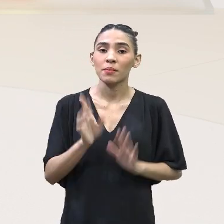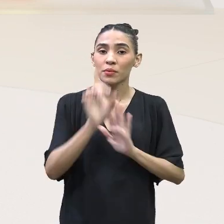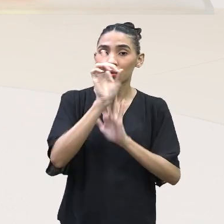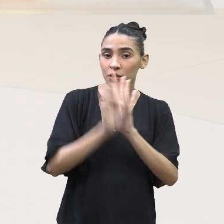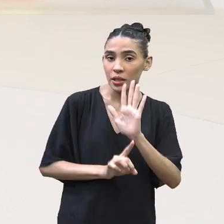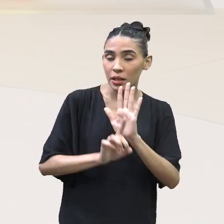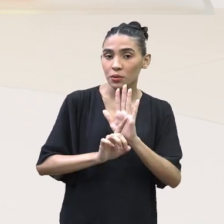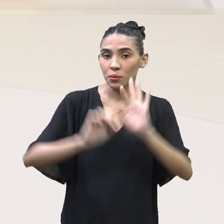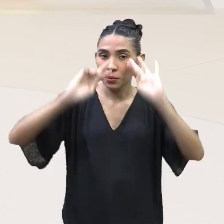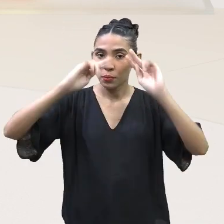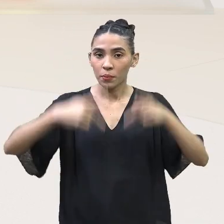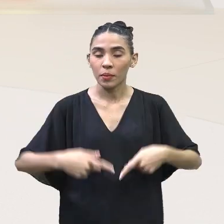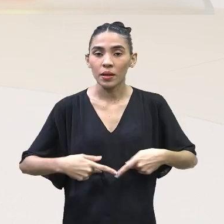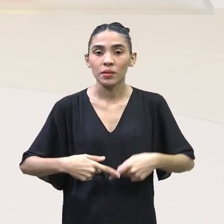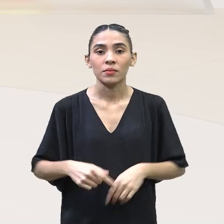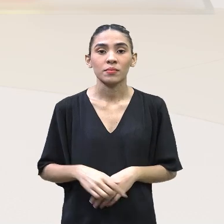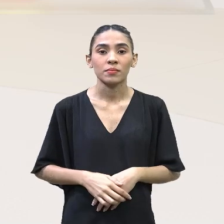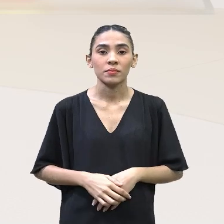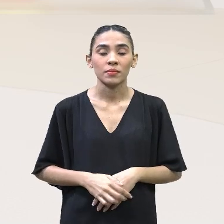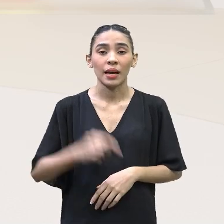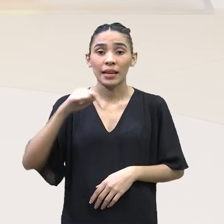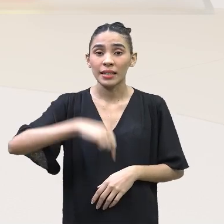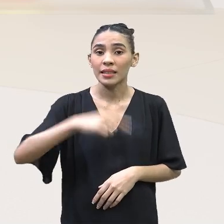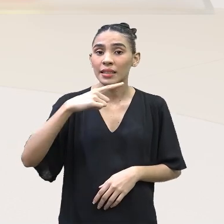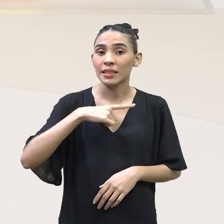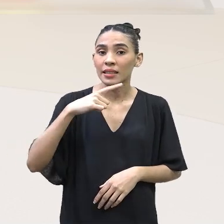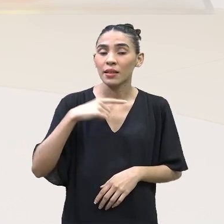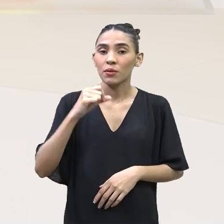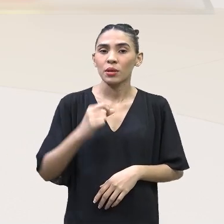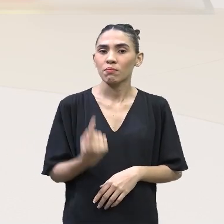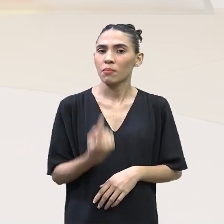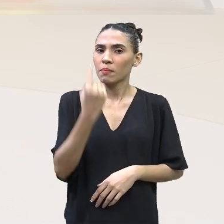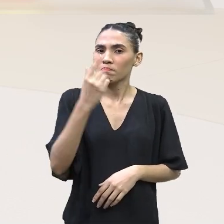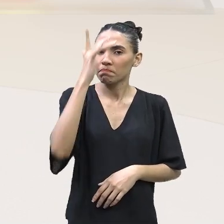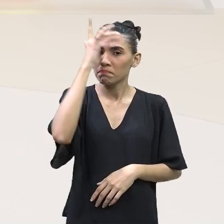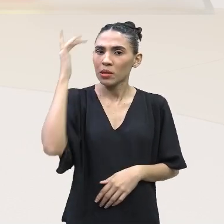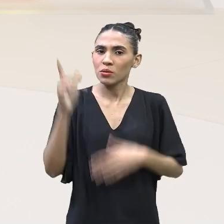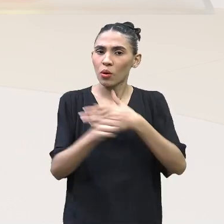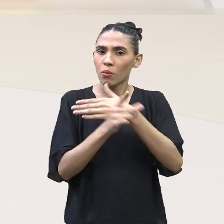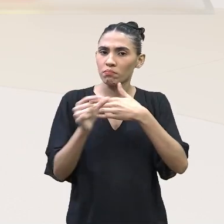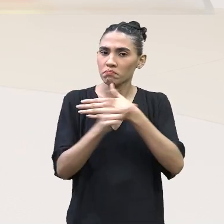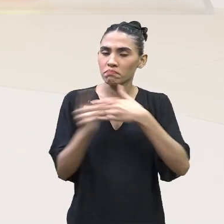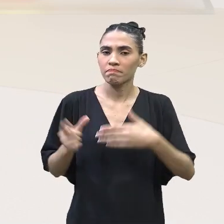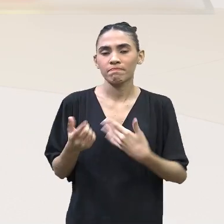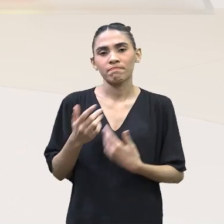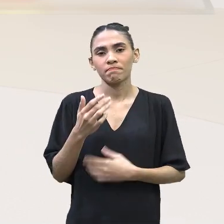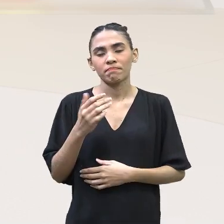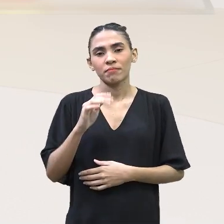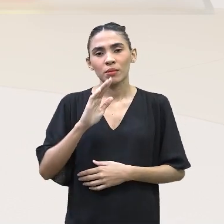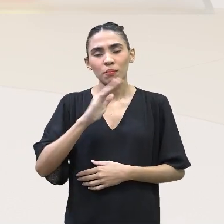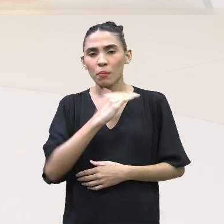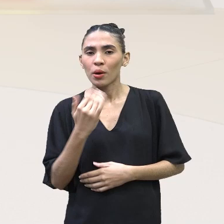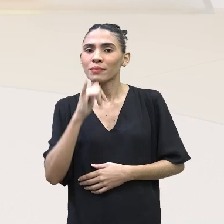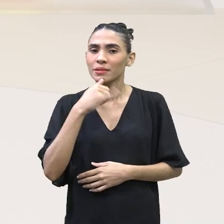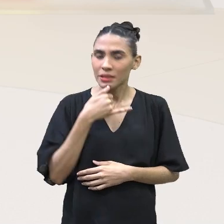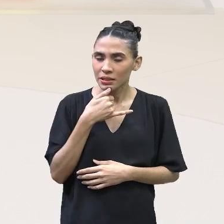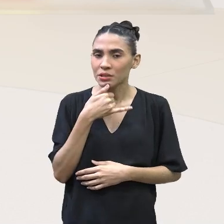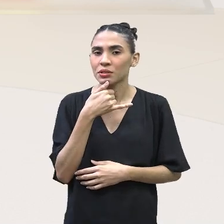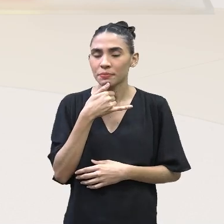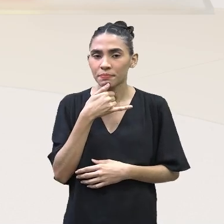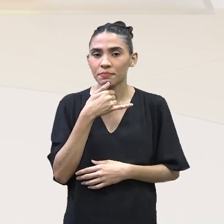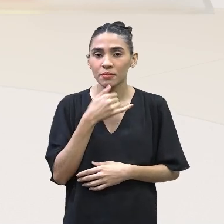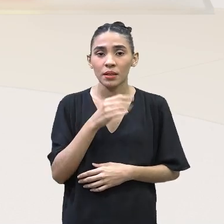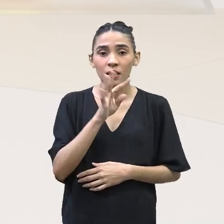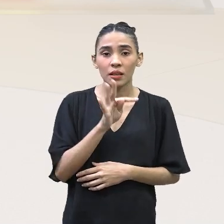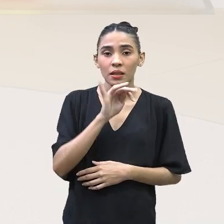dos direitos humanos, que nós tivemos a presença de um grande escritor, infelizmente ele já faleceu, né? E não faz tanto tempo,